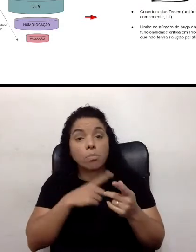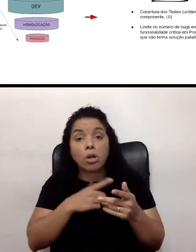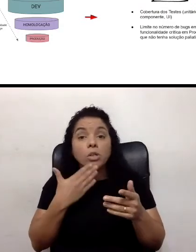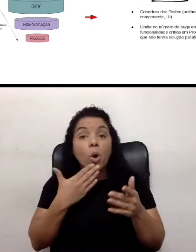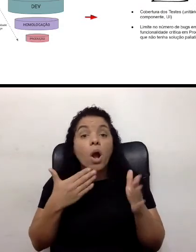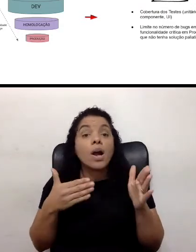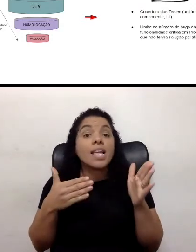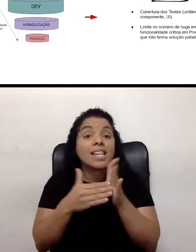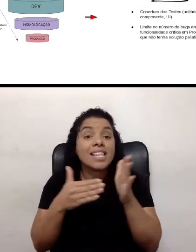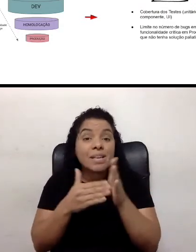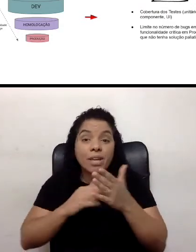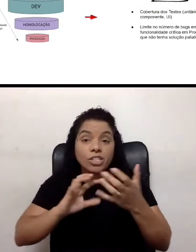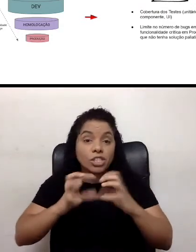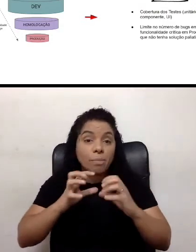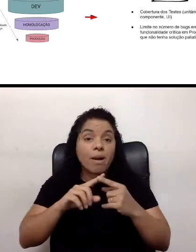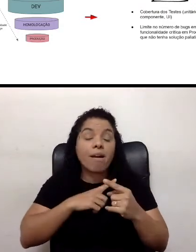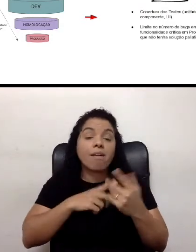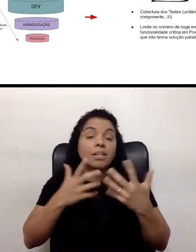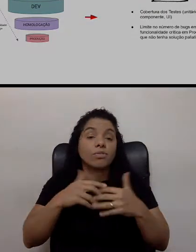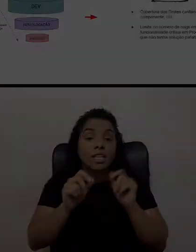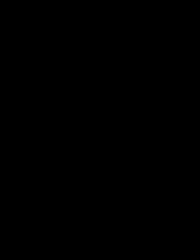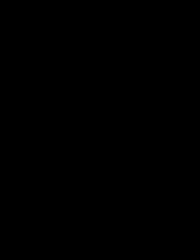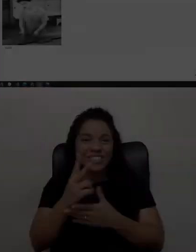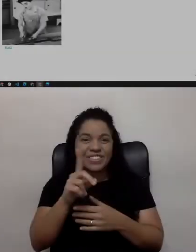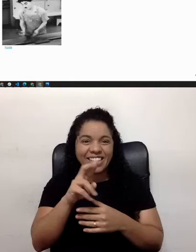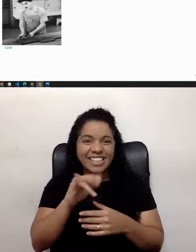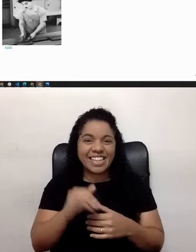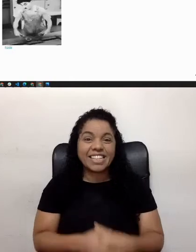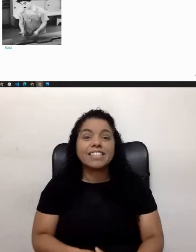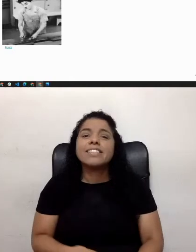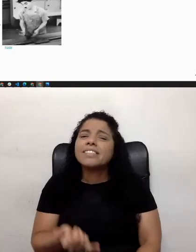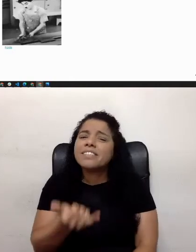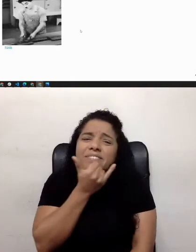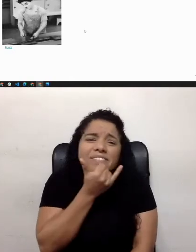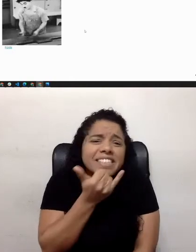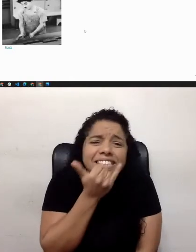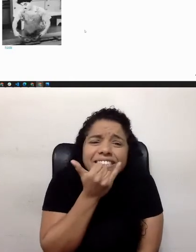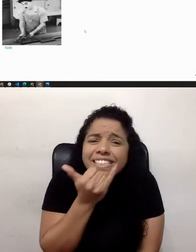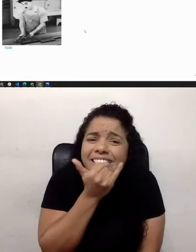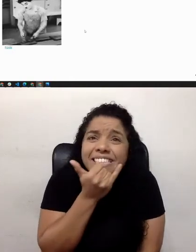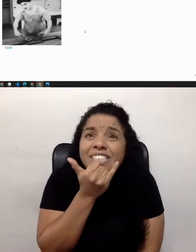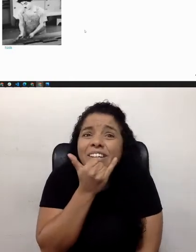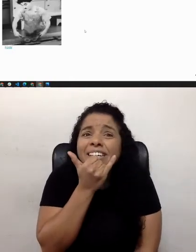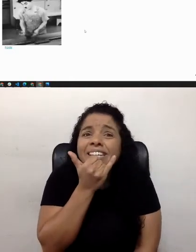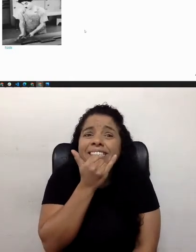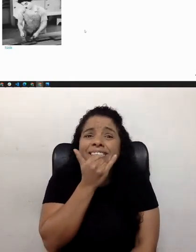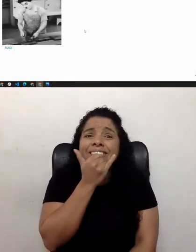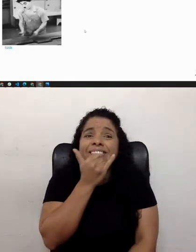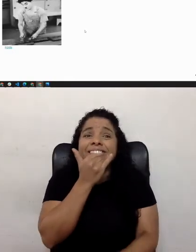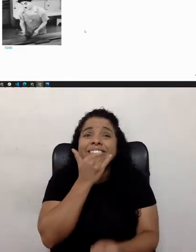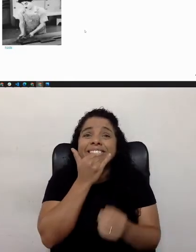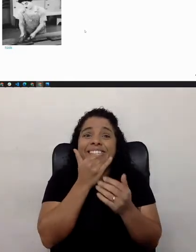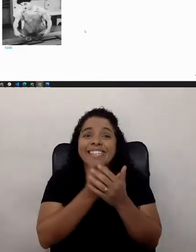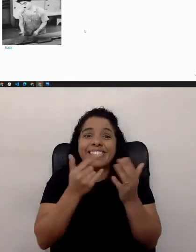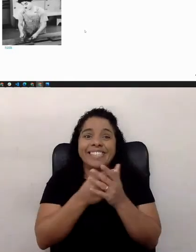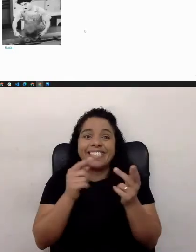limite de bugs em funcionalidade crítica em produção. Mil desculpa, galera, eu não sei que ponto que cortou, mas o que eu queria trazer